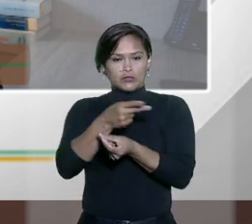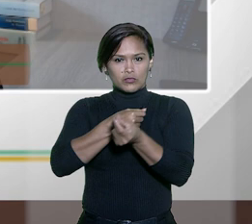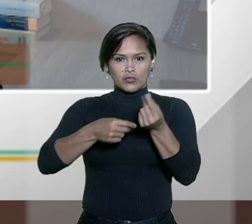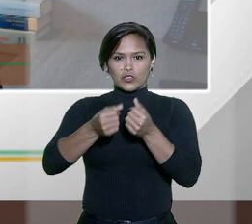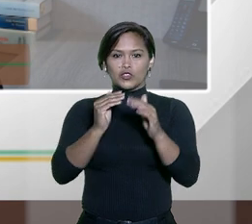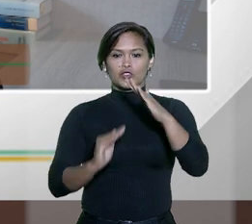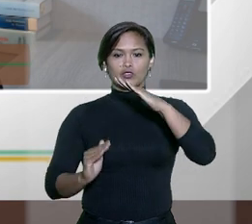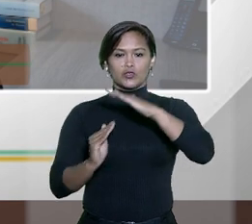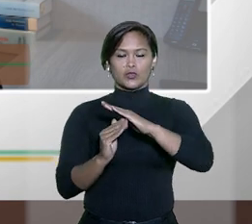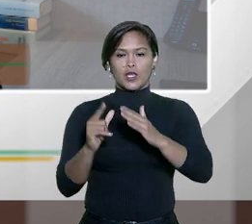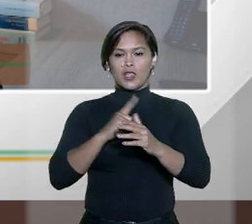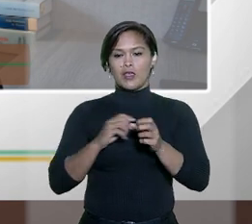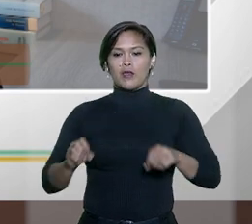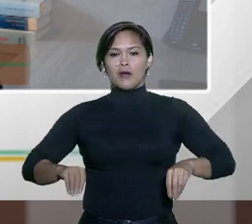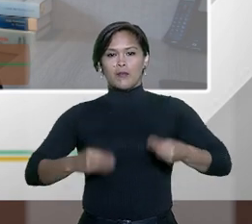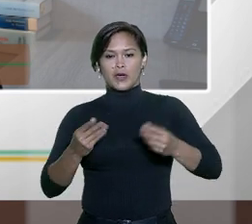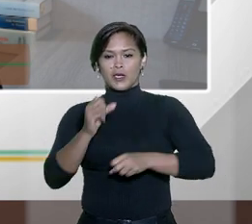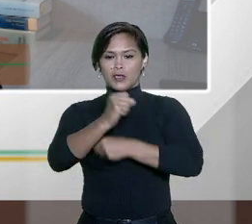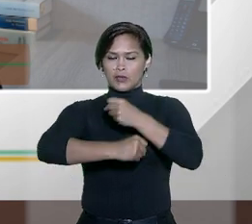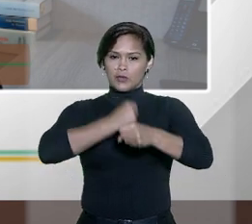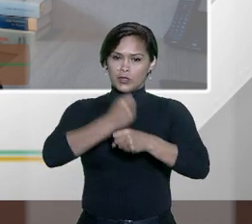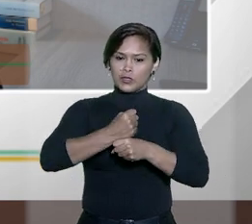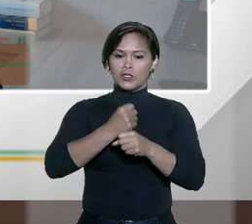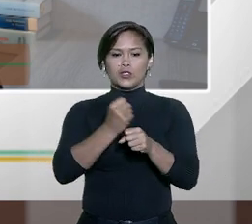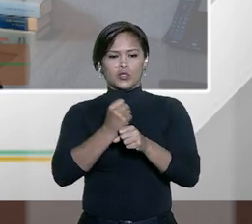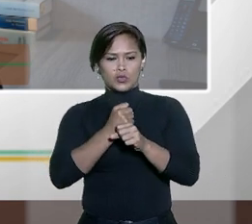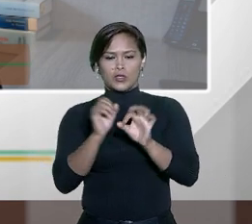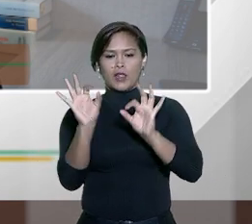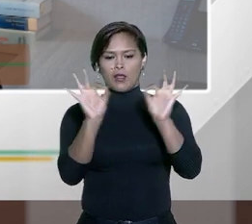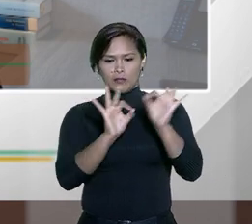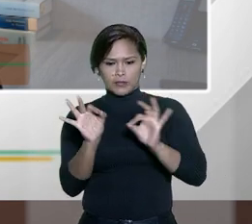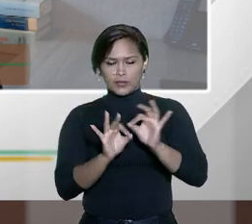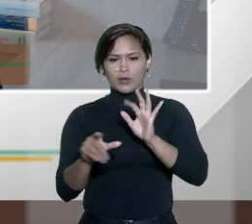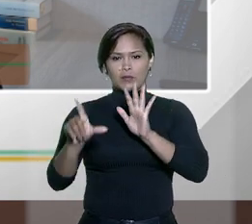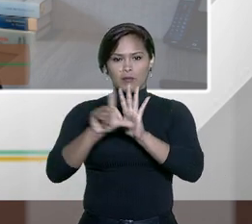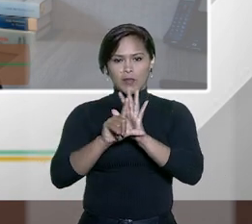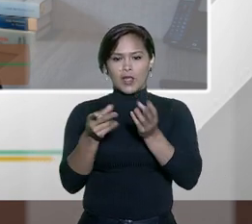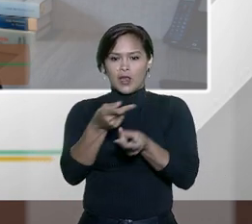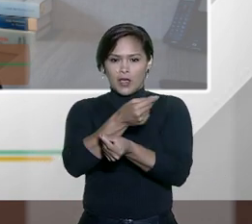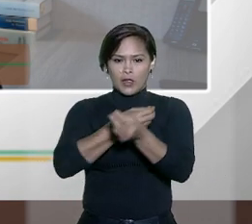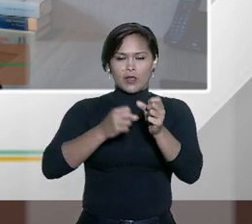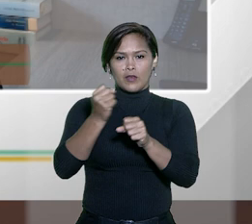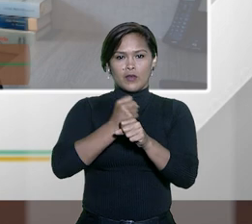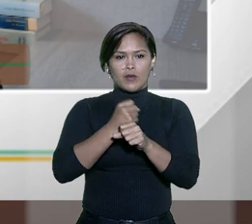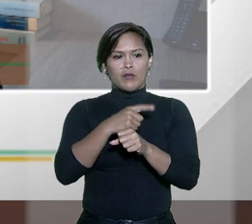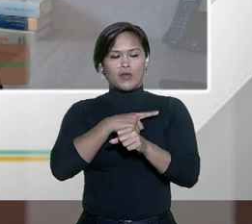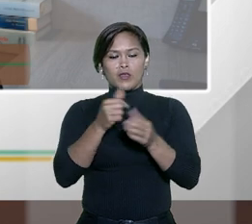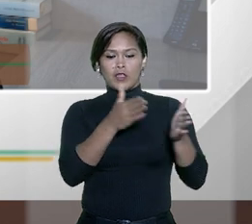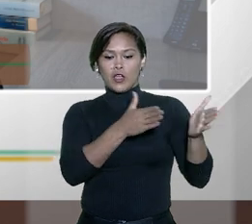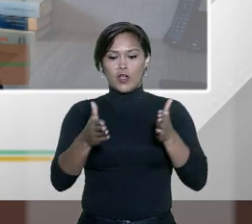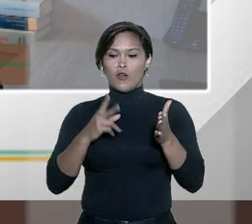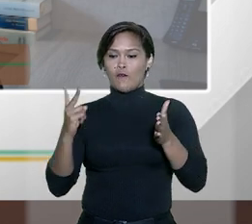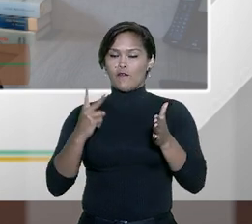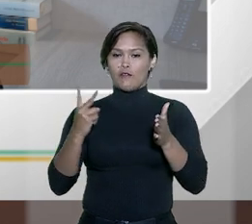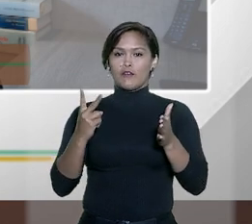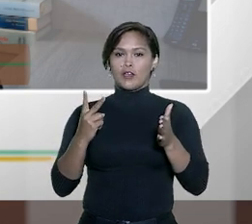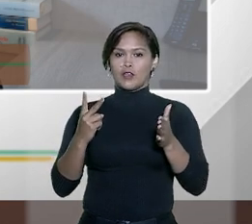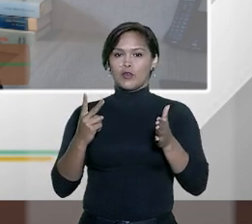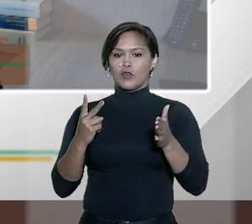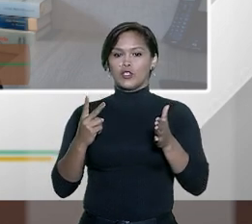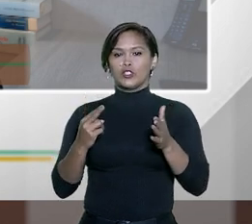gerais que ela tem para o ano seguinte. Então, todo ano ela edita uma lei orçamentária anual prevendo o valor total